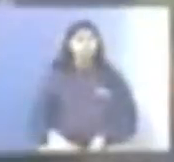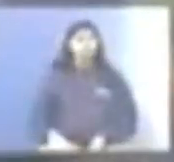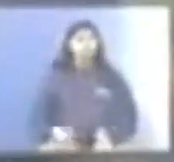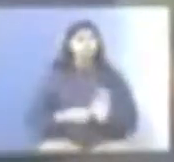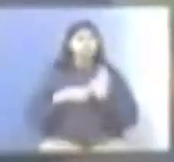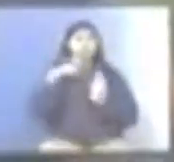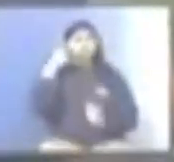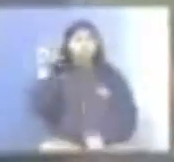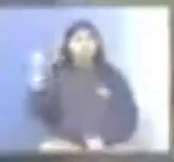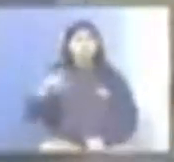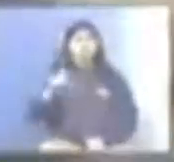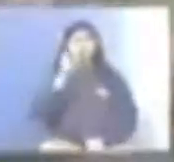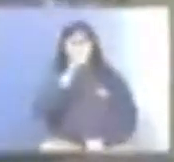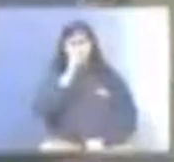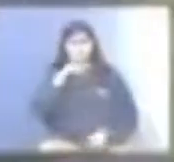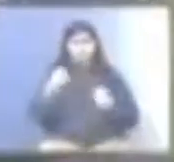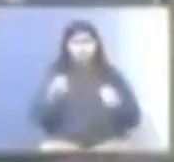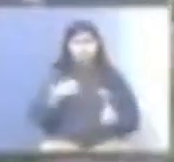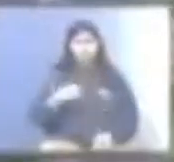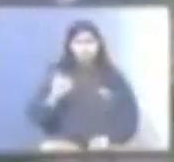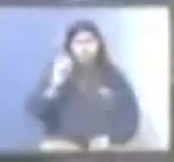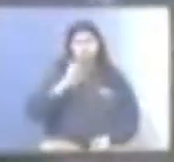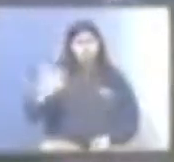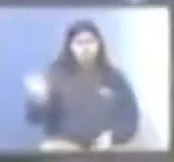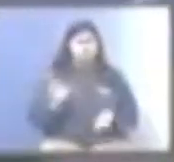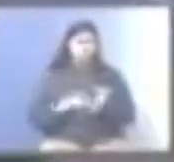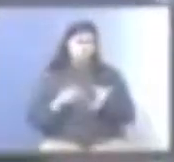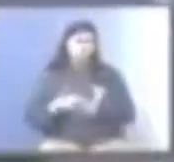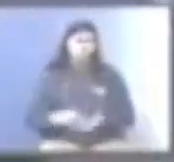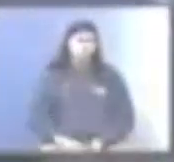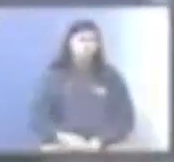Apresentar, eu falava ontem, a mentira como se fosse a verdade.